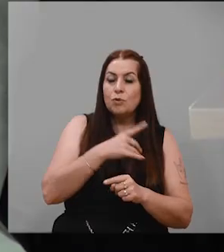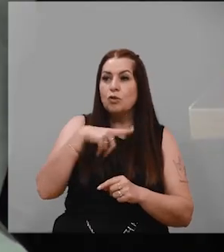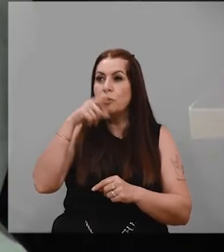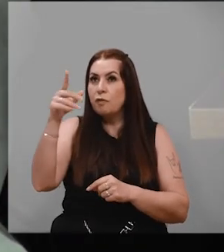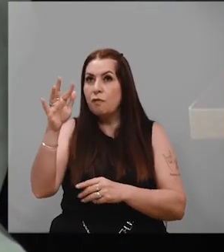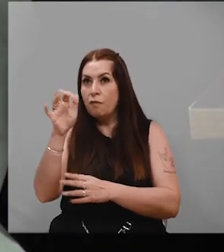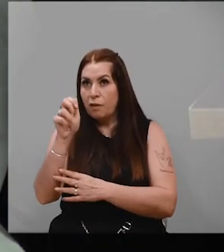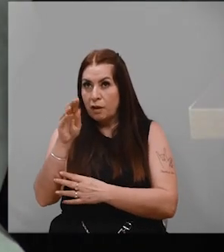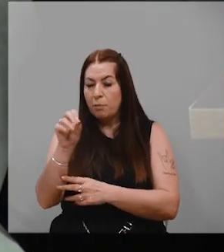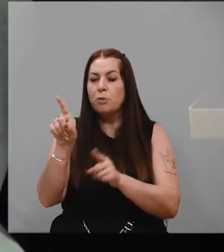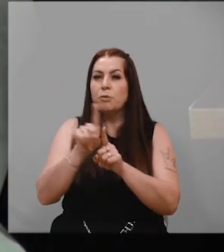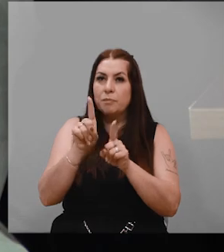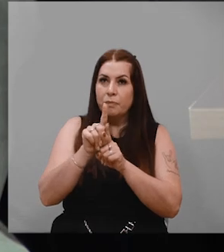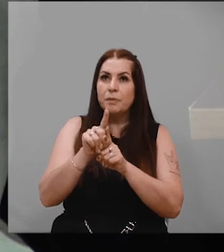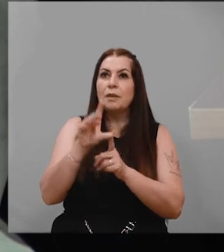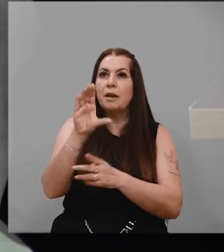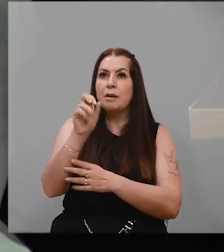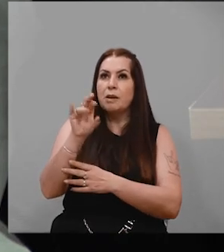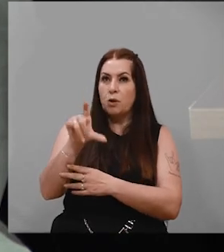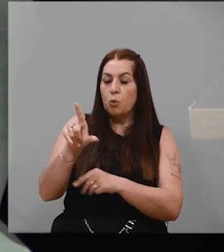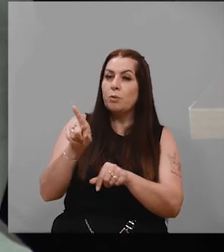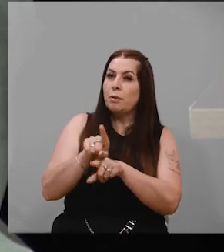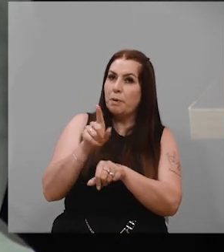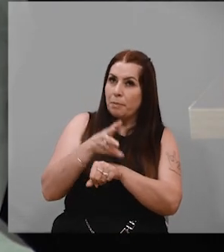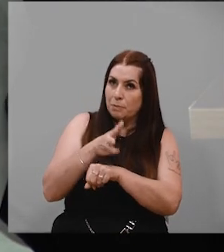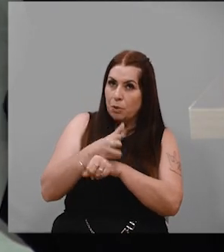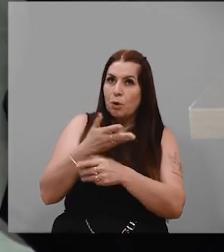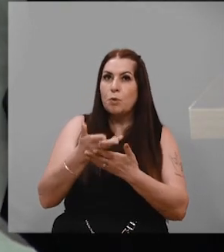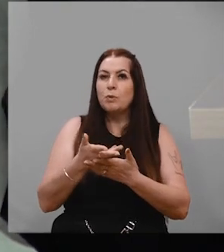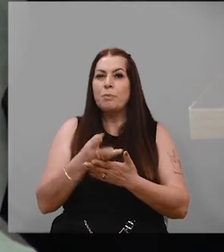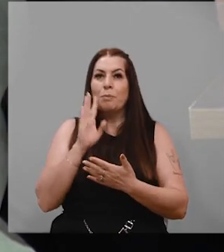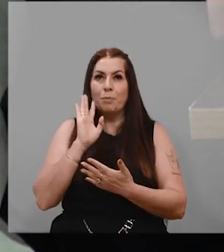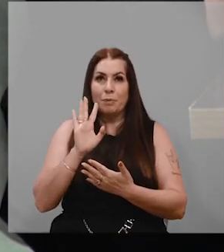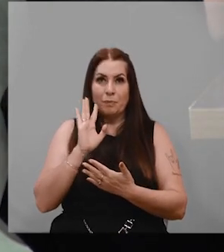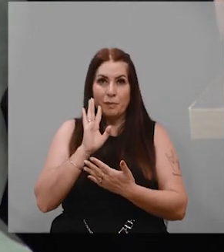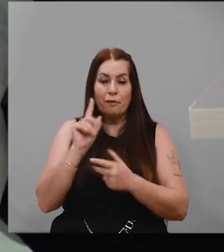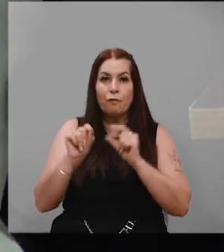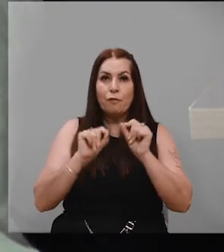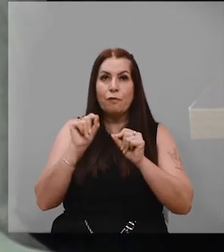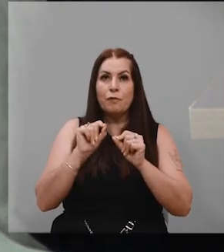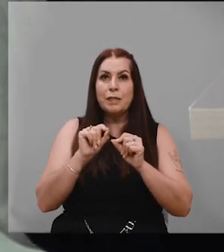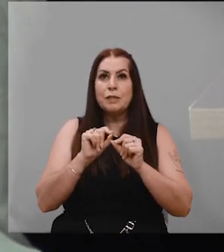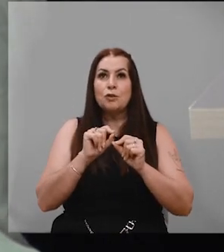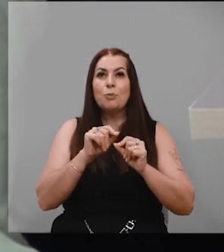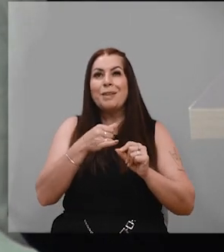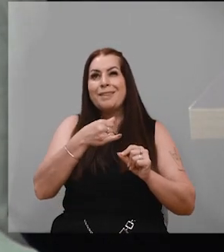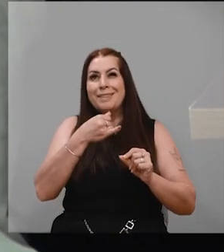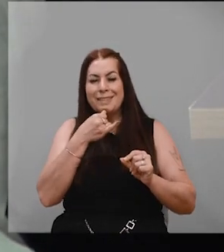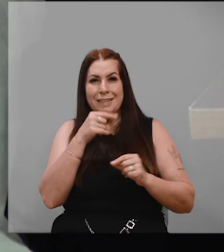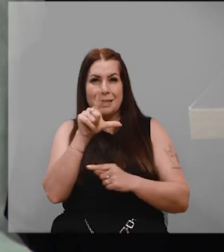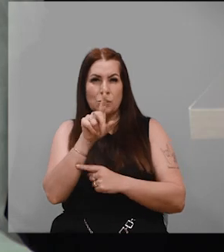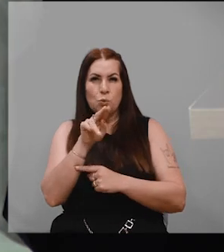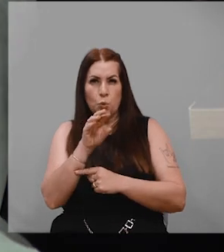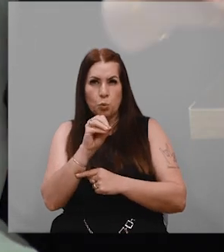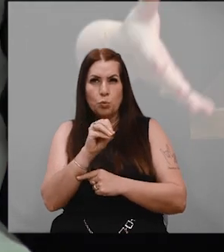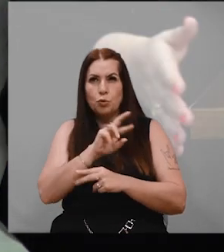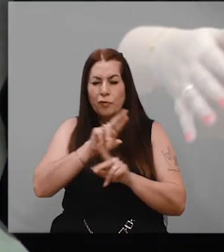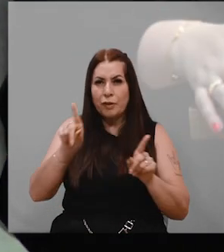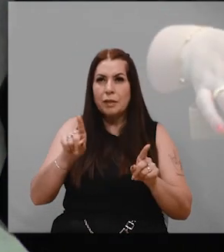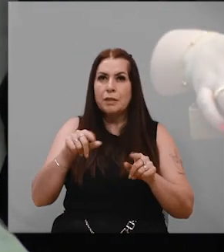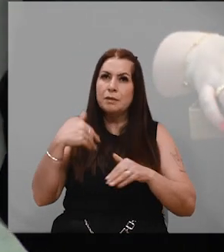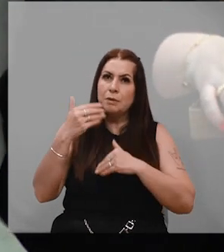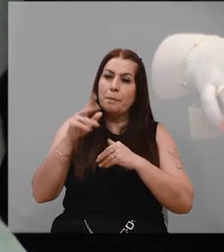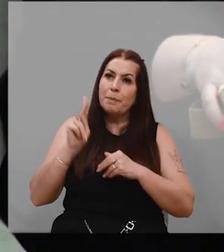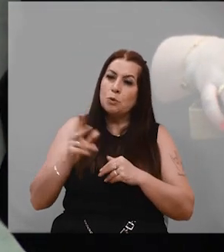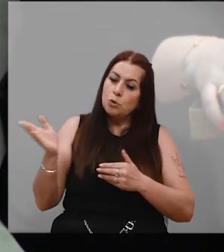tinha. A Carol participou comigo de um muito bacana que falou sobre o luto e a gente trouxe diversas pessoas, né, Fábio, ao longo de